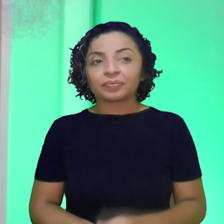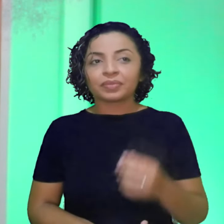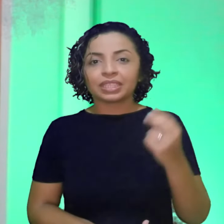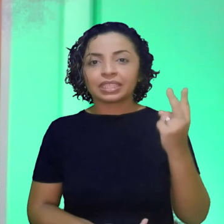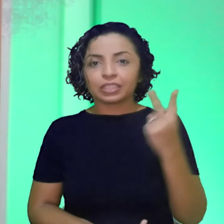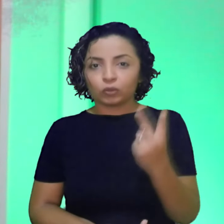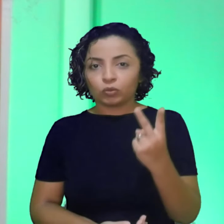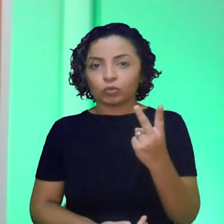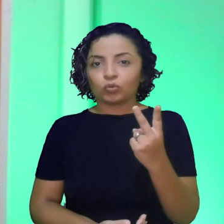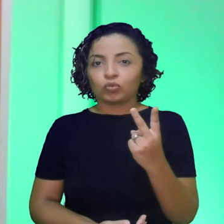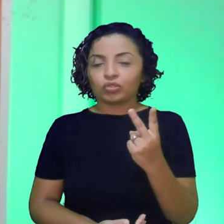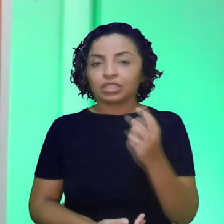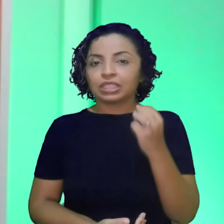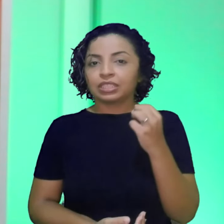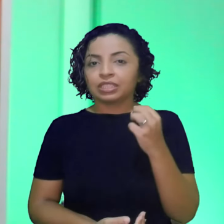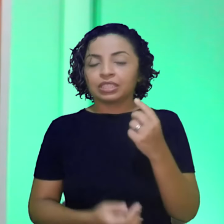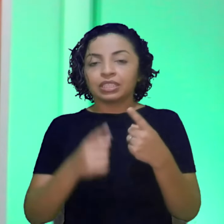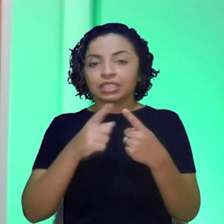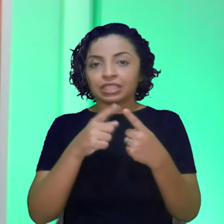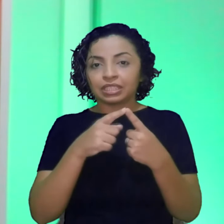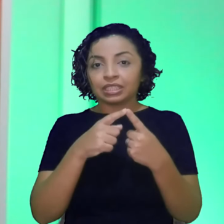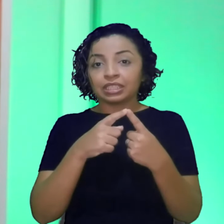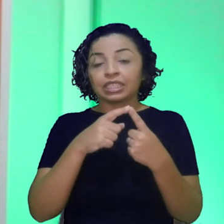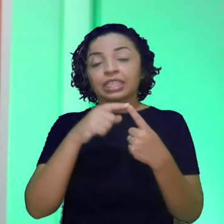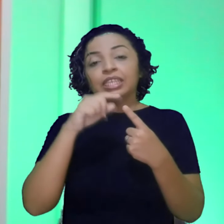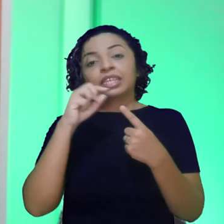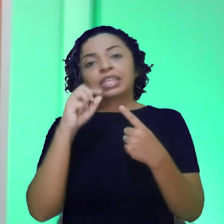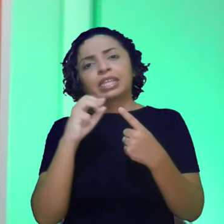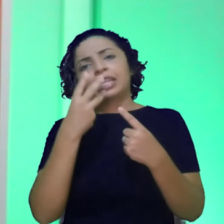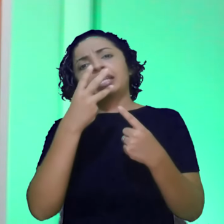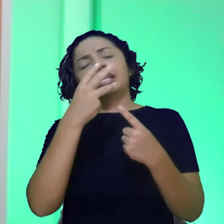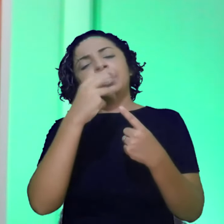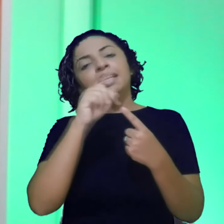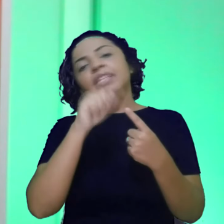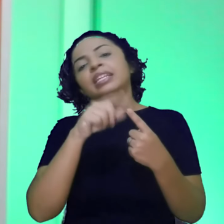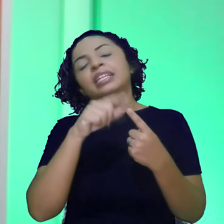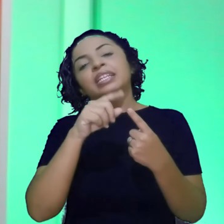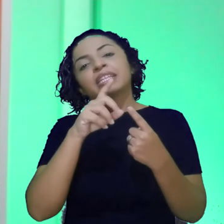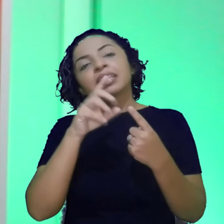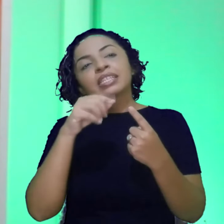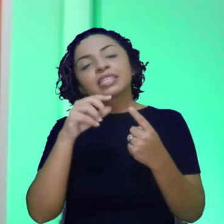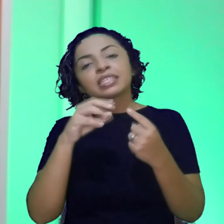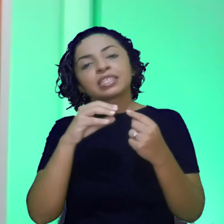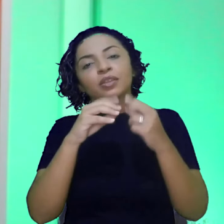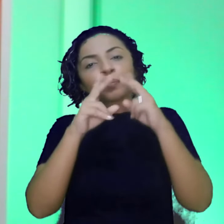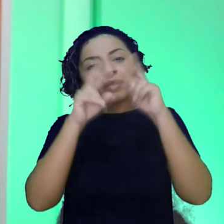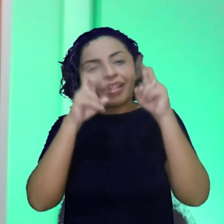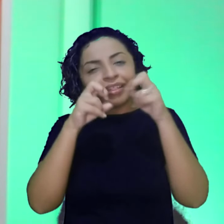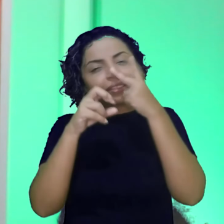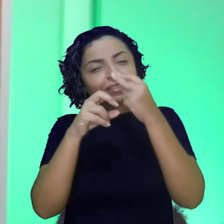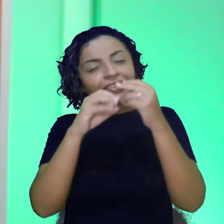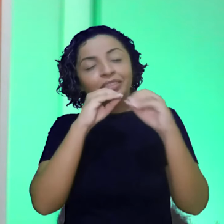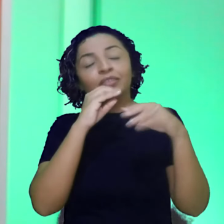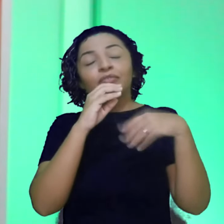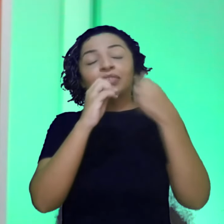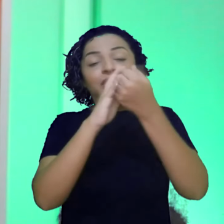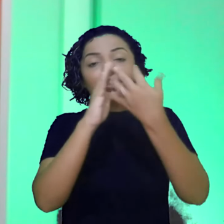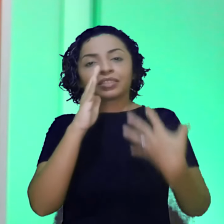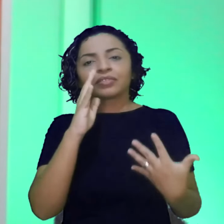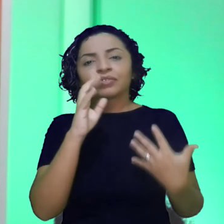Vieram 2 livros, 3 imensas novelas, Vicente Ruidobro e Hans Arp.